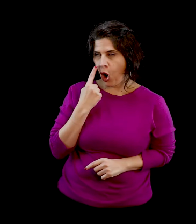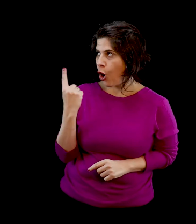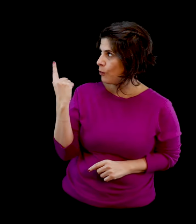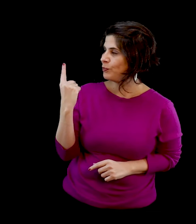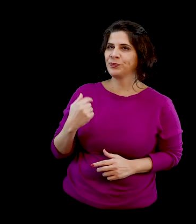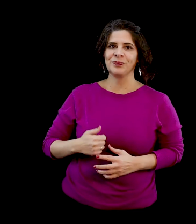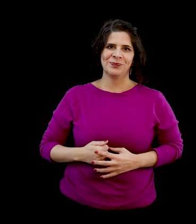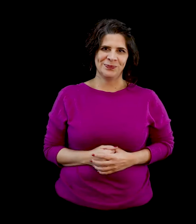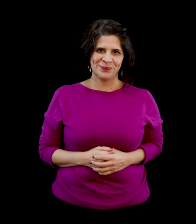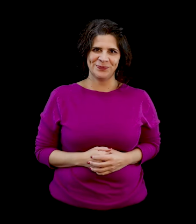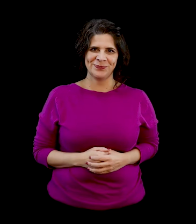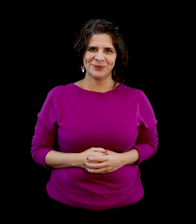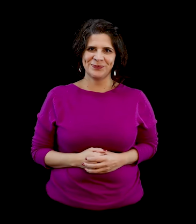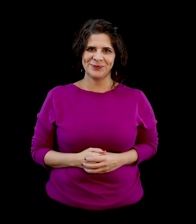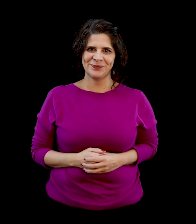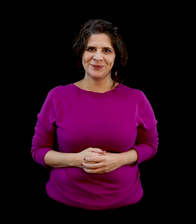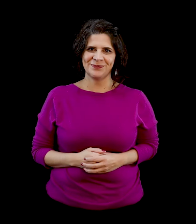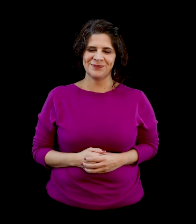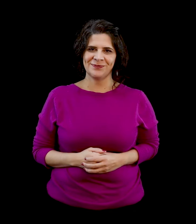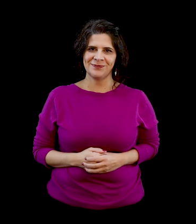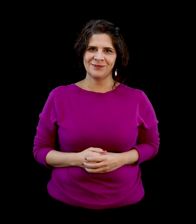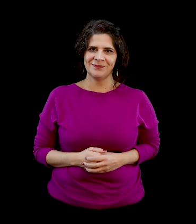uma água.